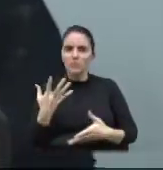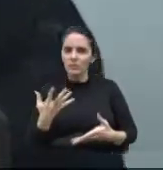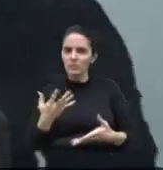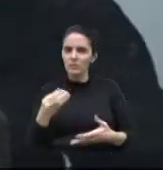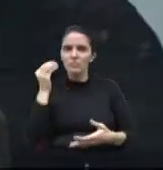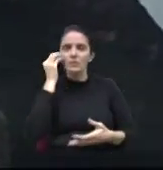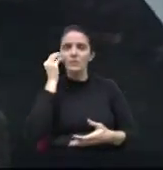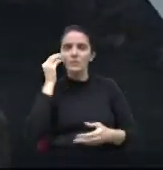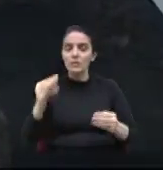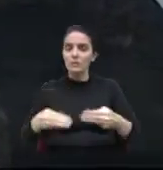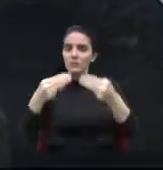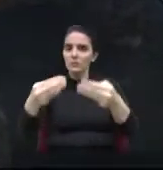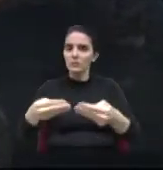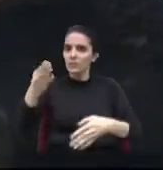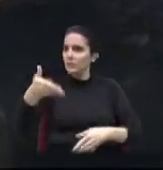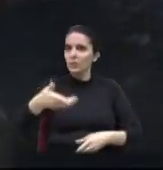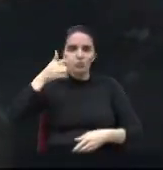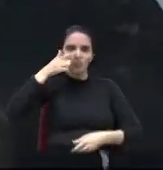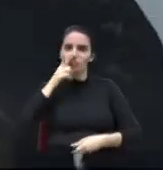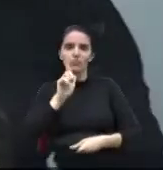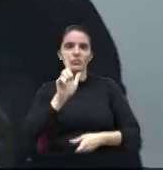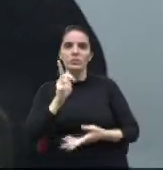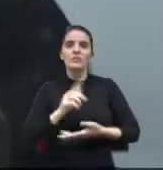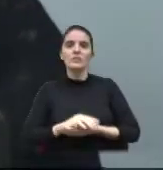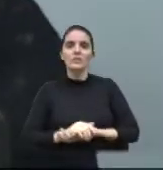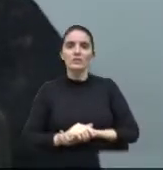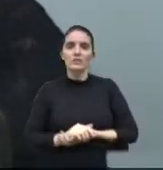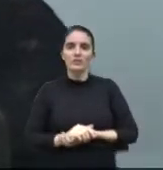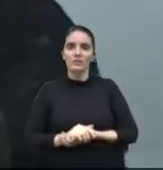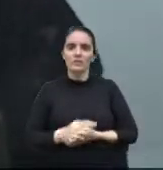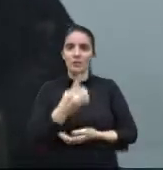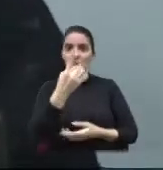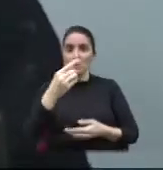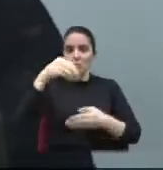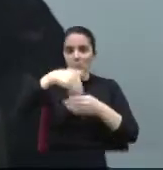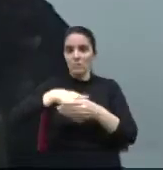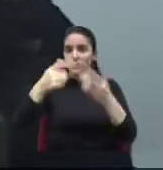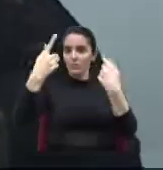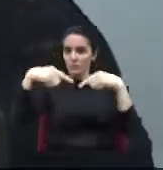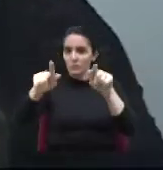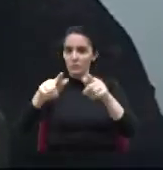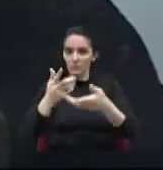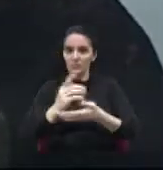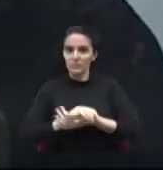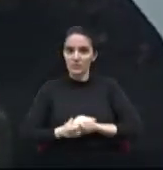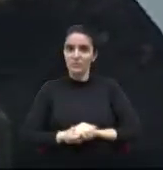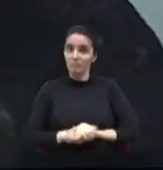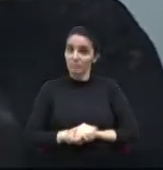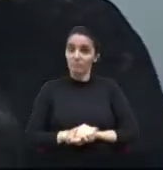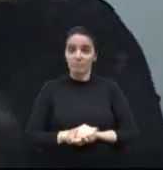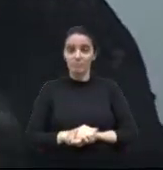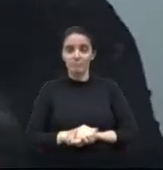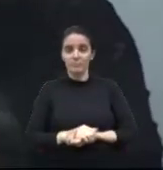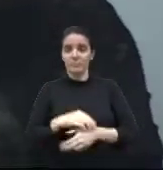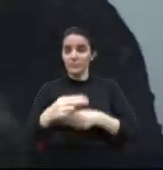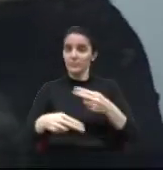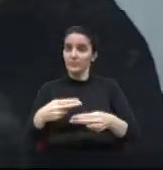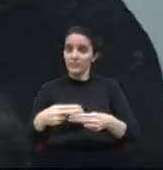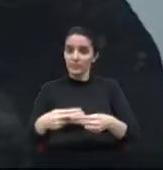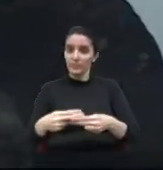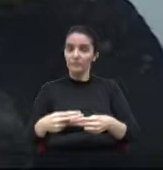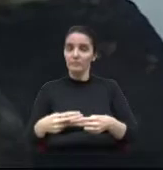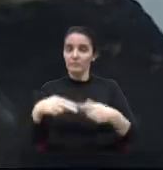hoje, não conseguimos. Teve um voto contra aqui hoje, a moção da Lu. Então, gente,